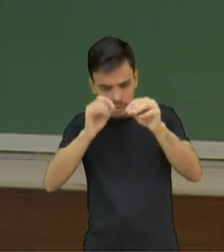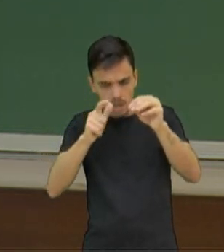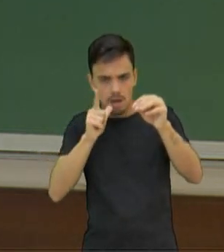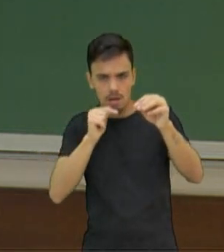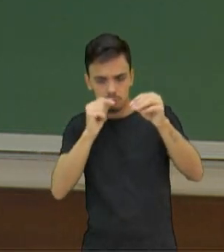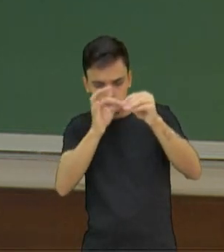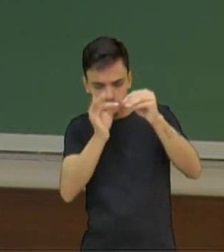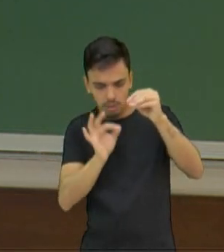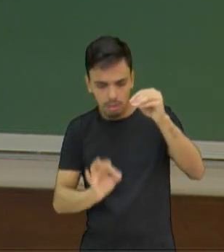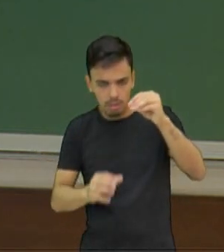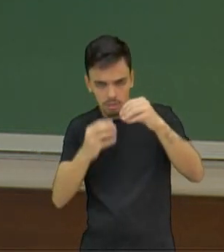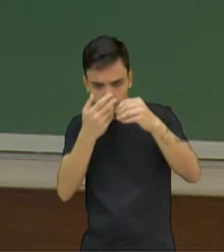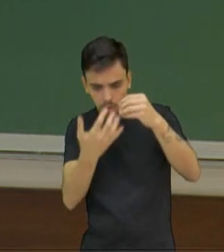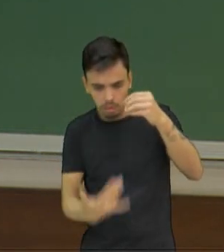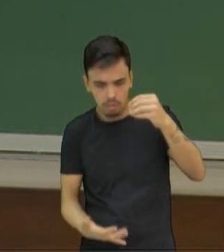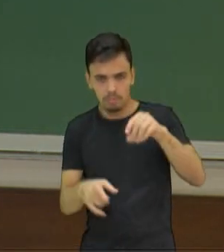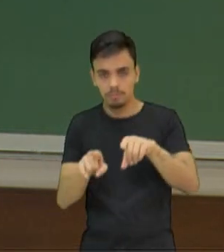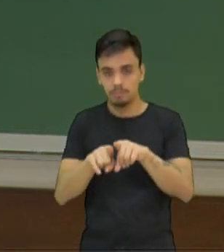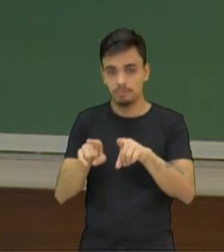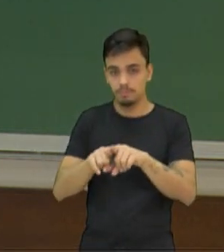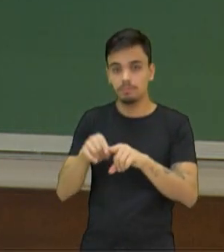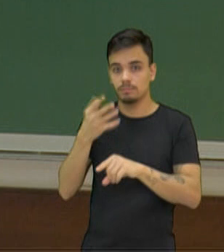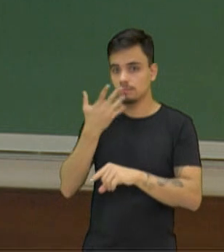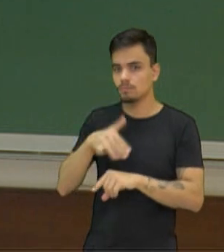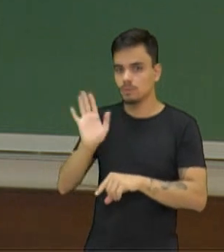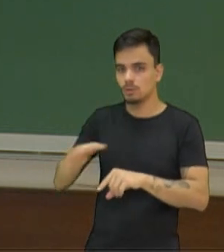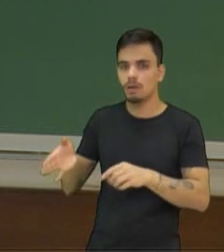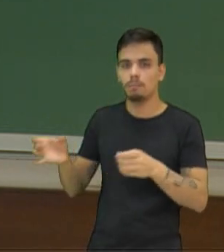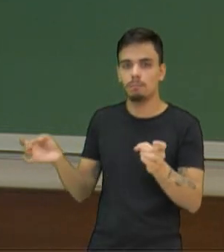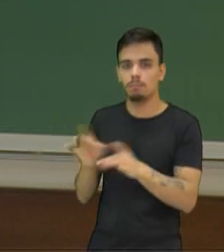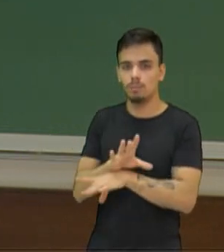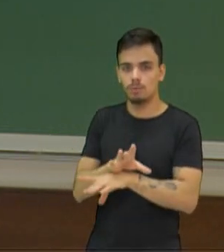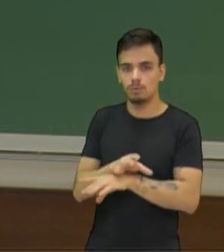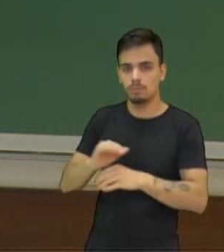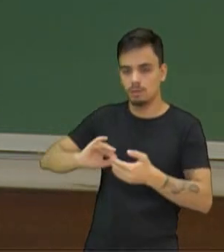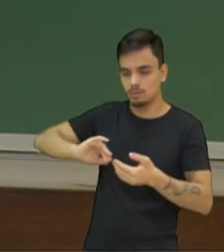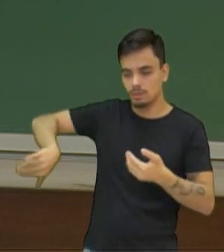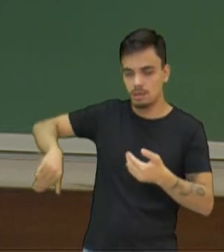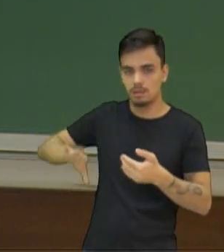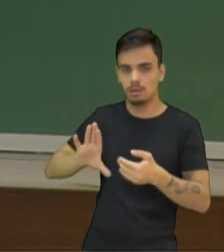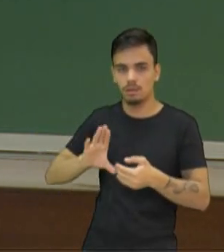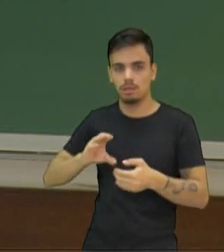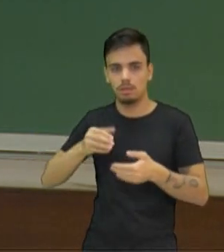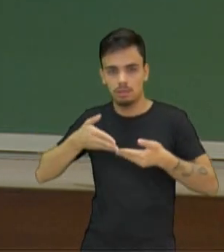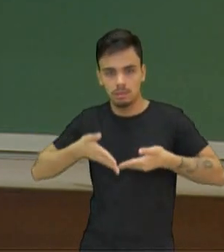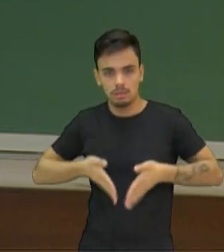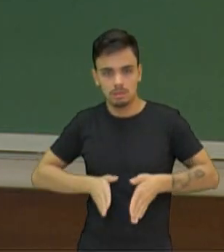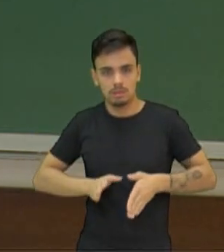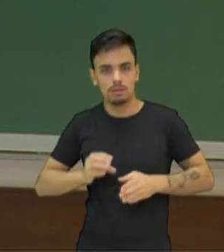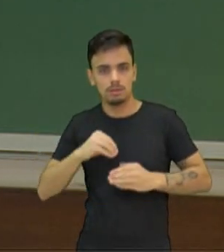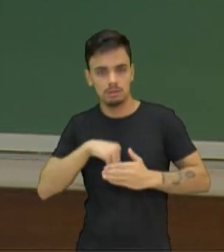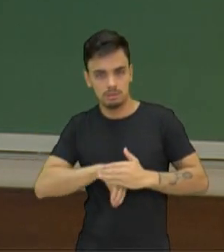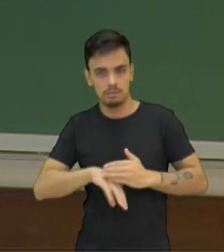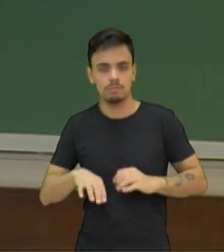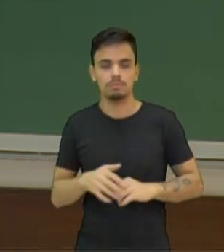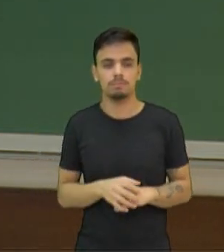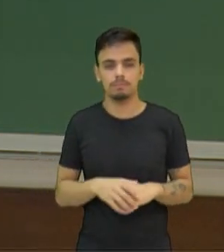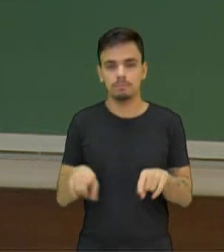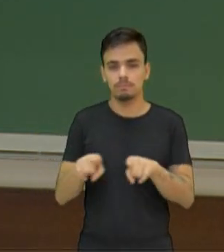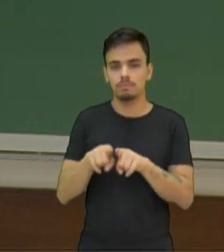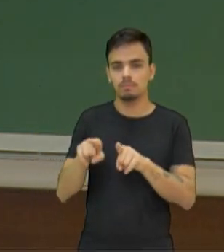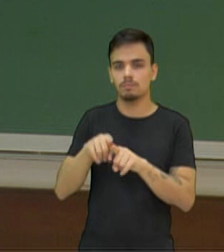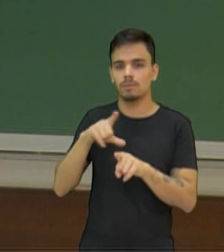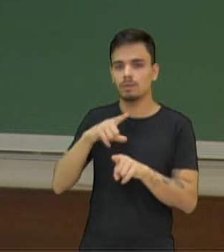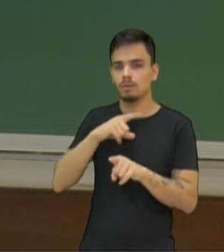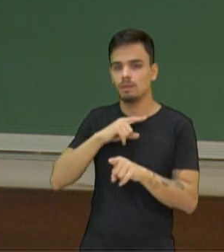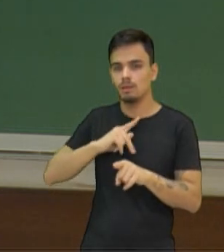líquido amniótico e tudo mais, e essa criança já está pronta para ser expulsa daqui de dentro do útero, né? A placenta também vai ser